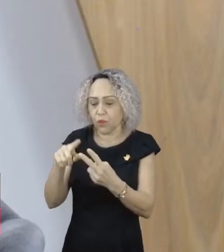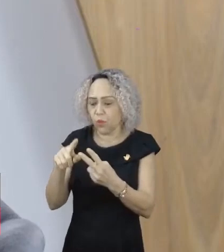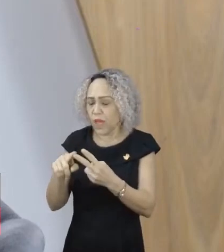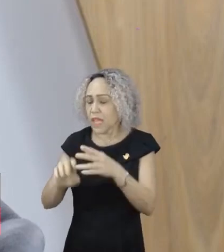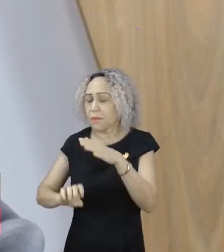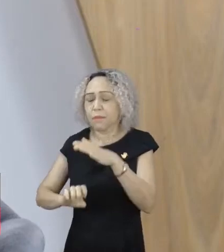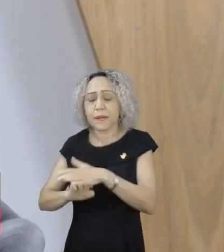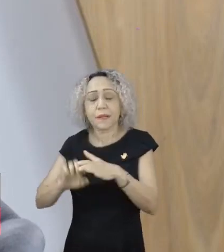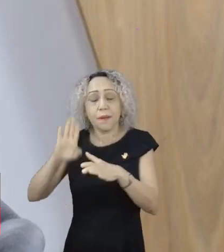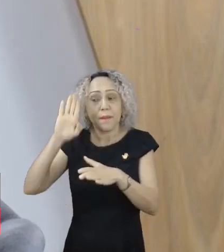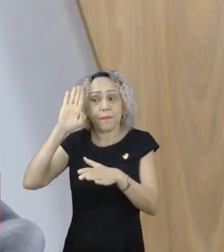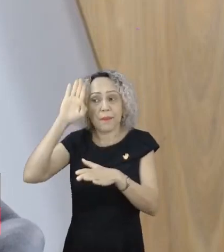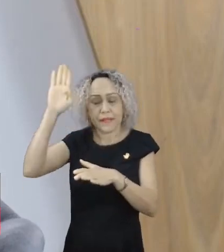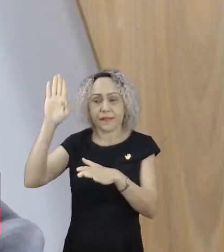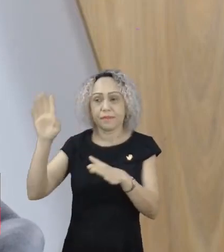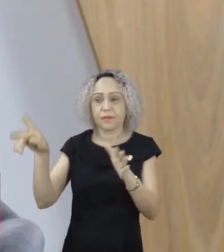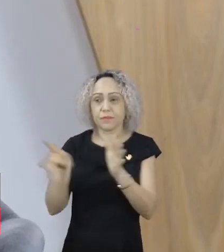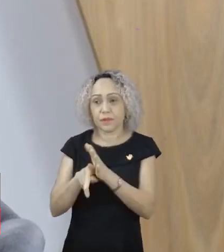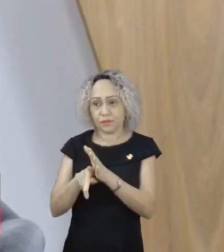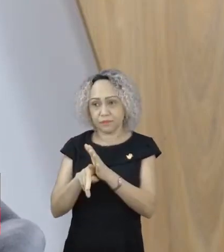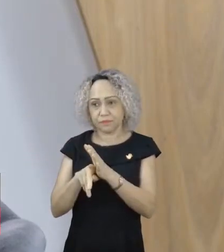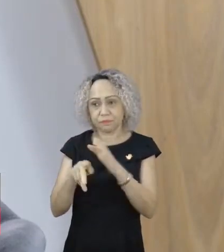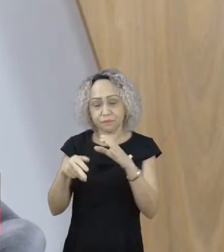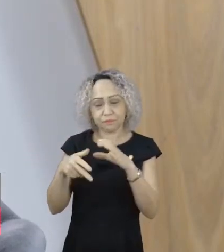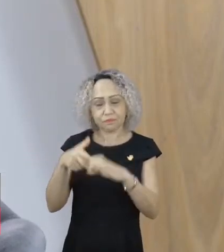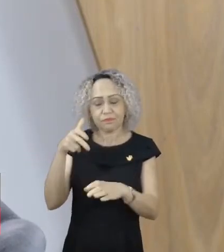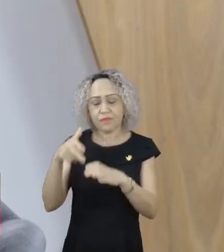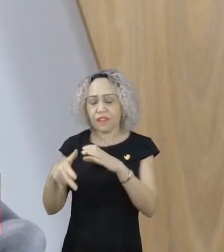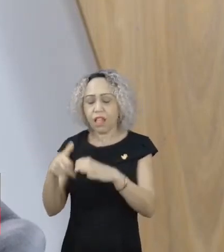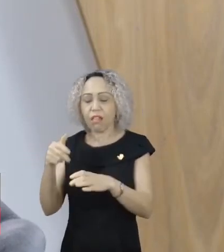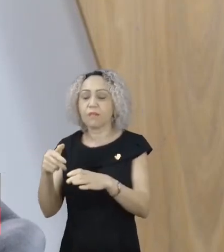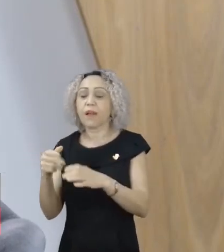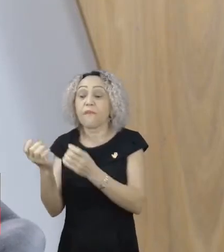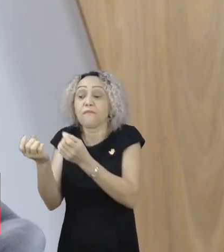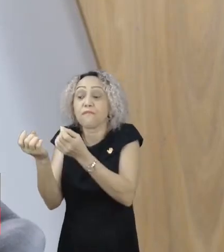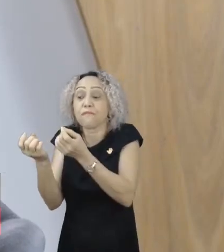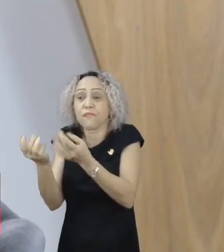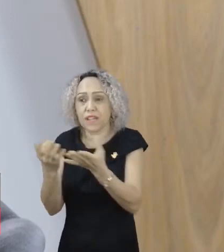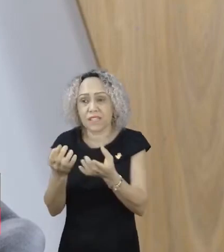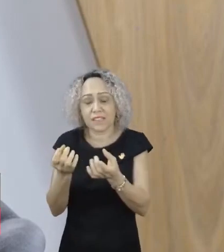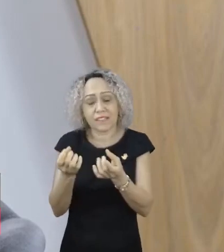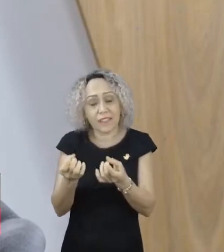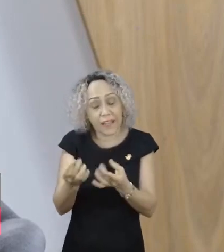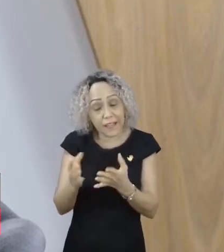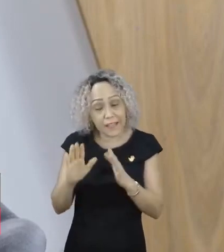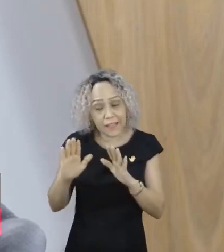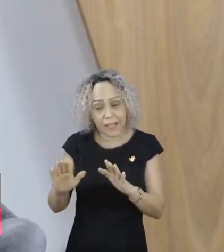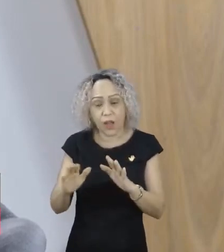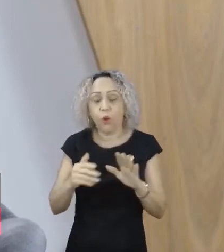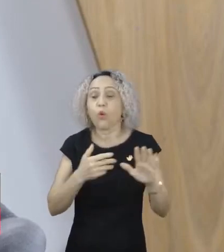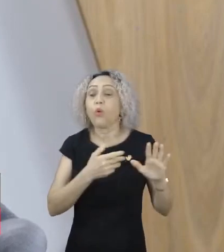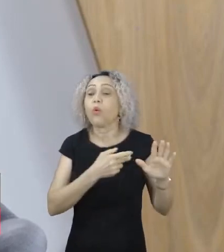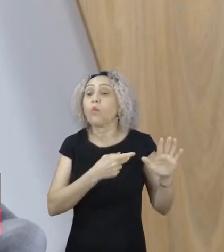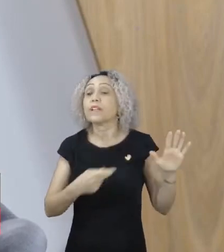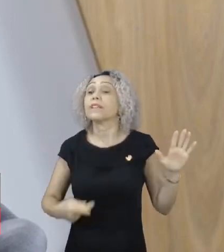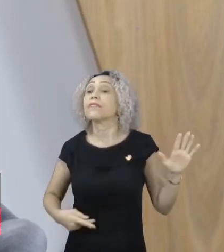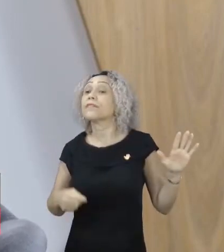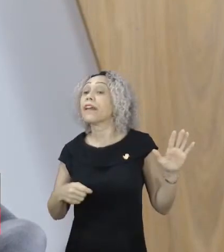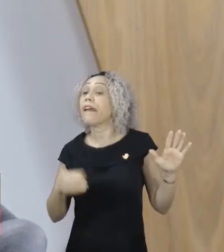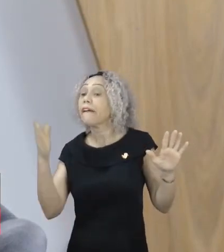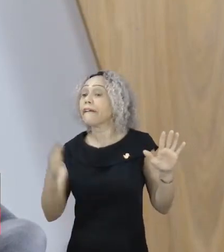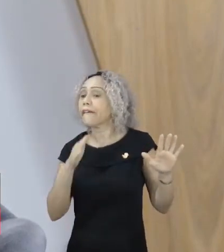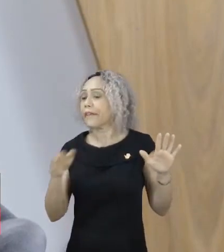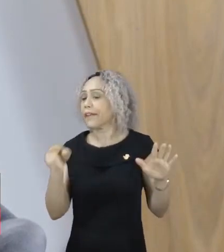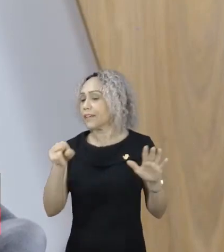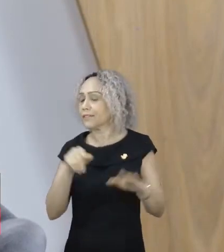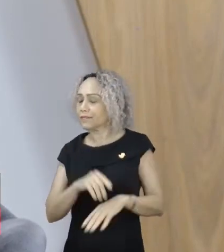formas, com muitos prejuízos, inclusive para a execução de políticas públicas. Então, para a gente, acho que a gente tem esse papel, pensar que as